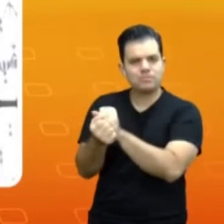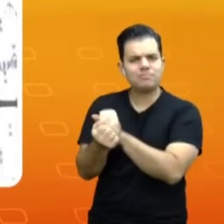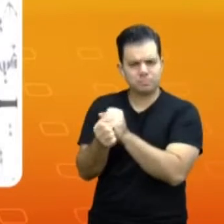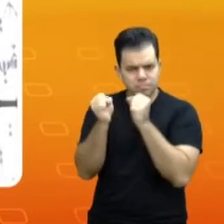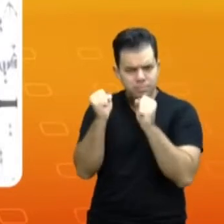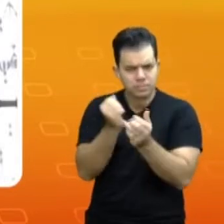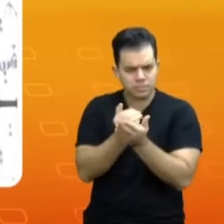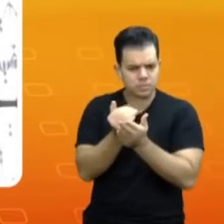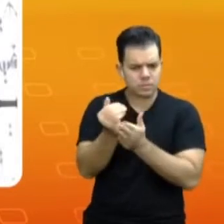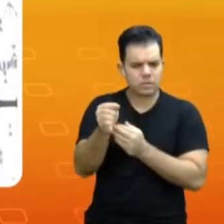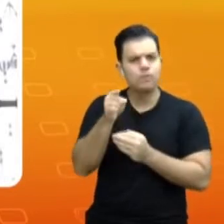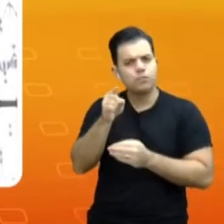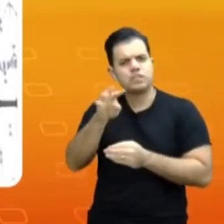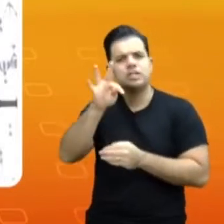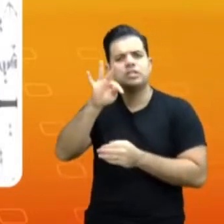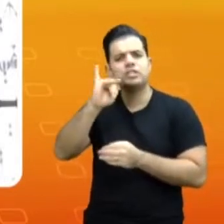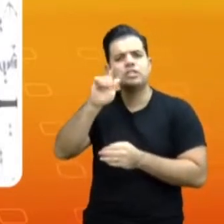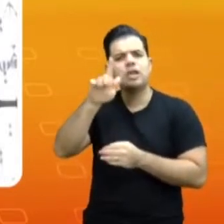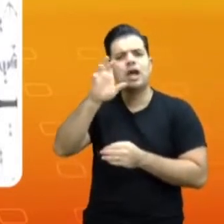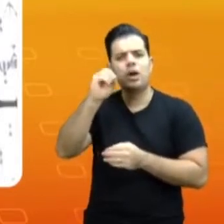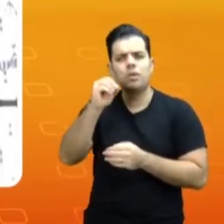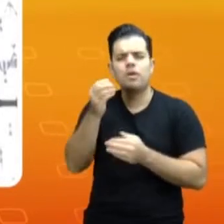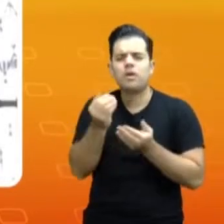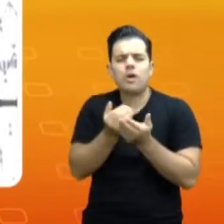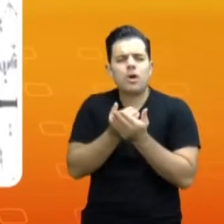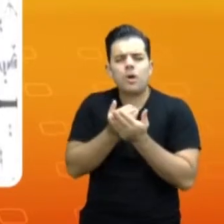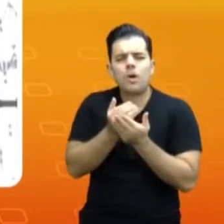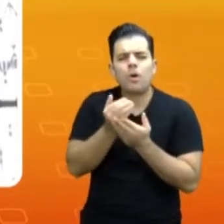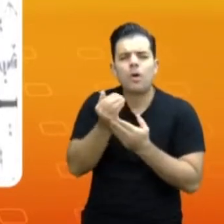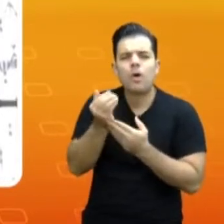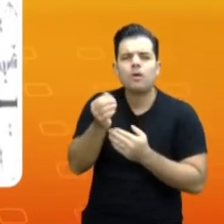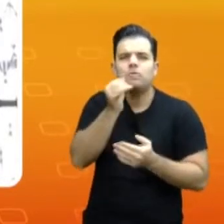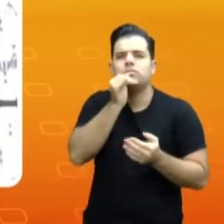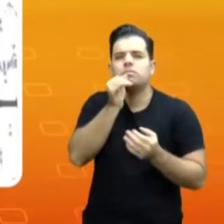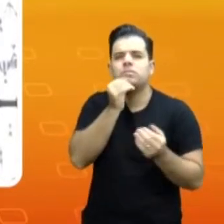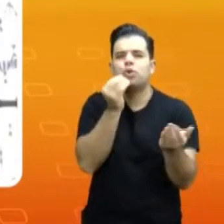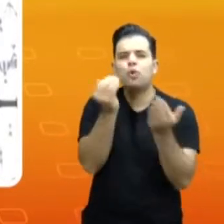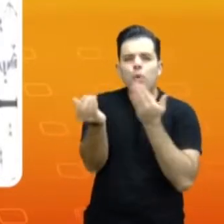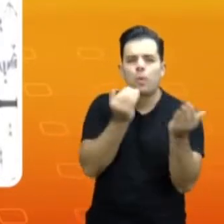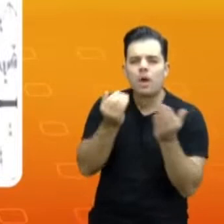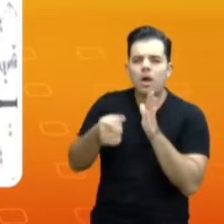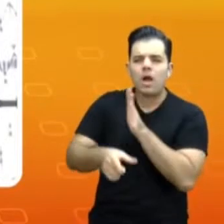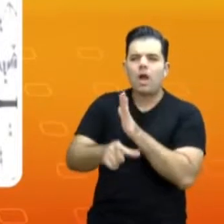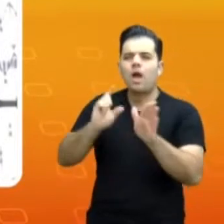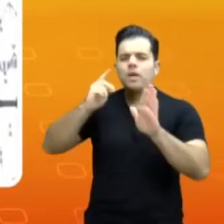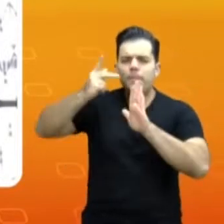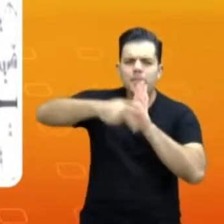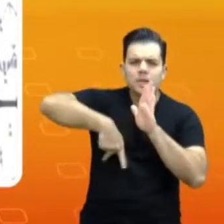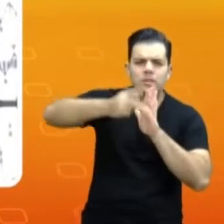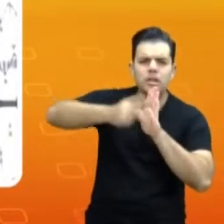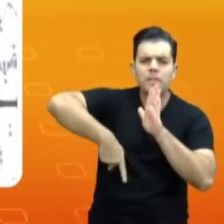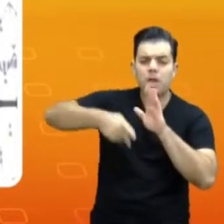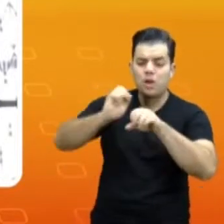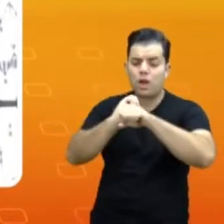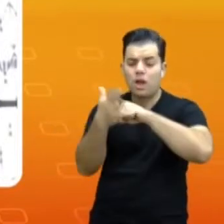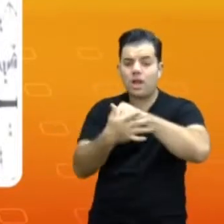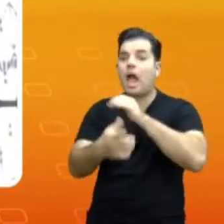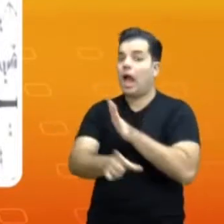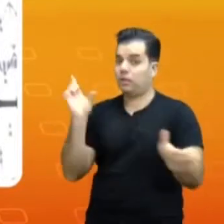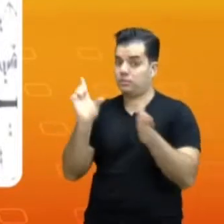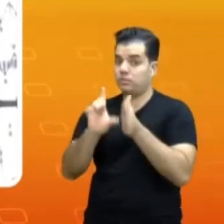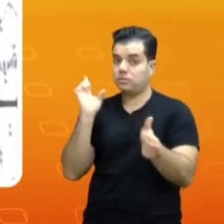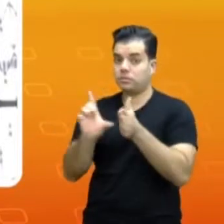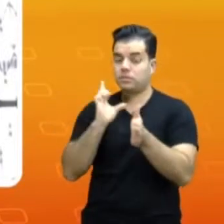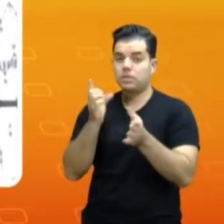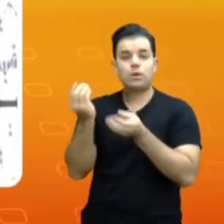gente começar, vou começar por você, Thiago, para a gente desenhar um pouquinho como é que era o planejamento de uma Olimpíada sem Covid. Como é